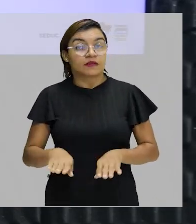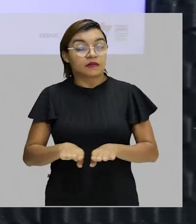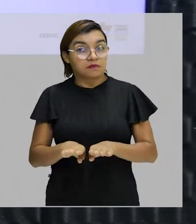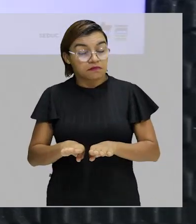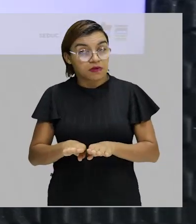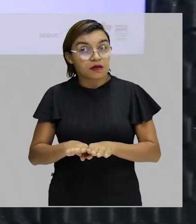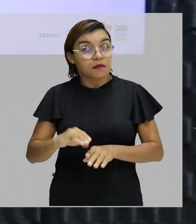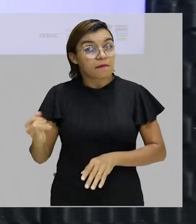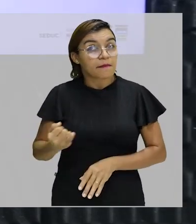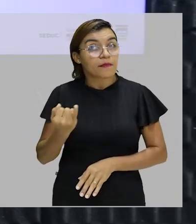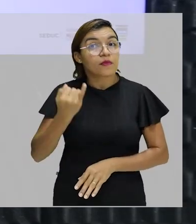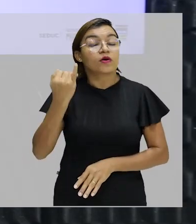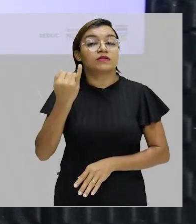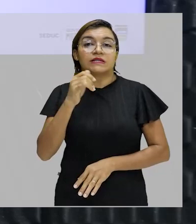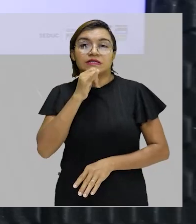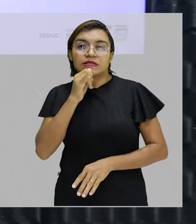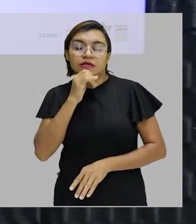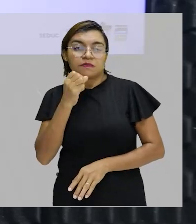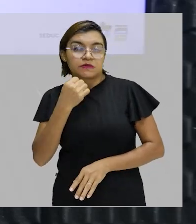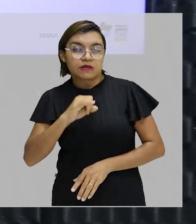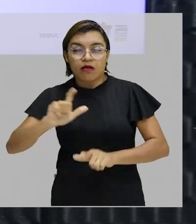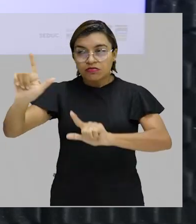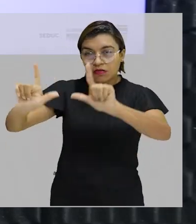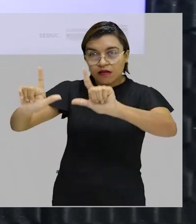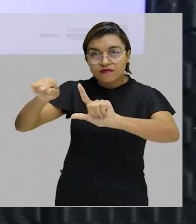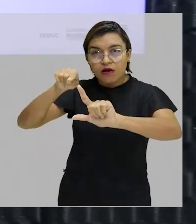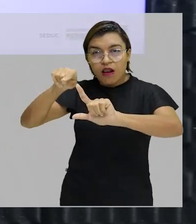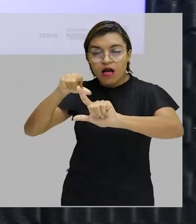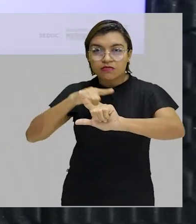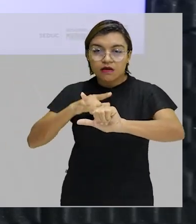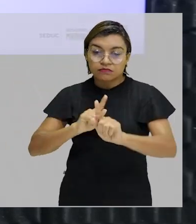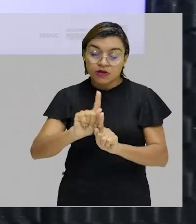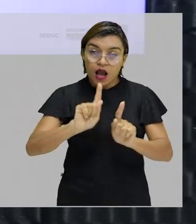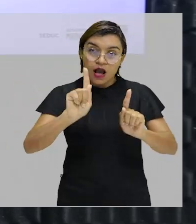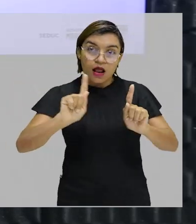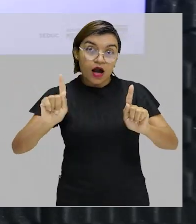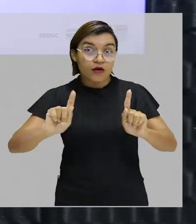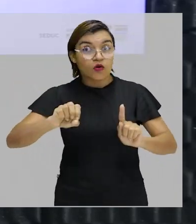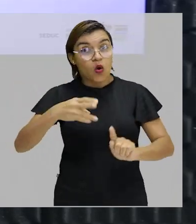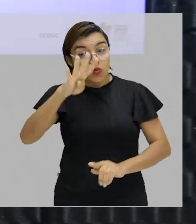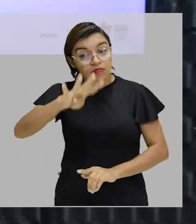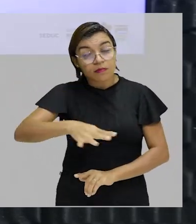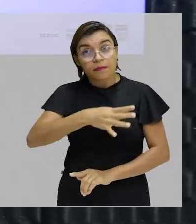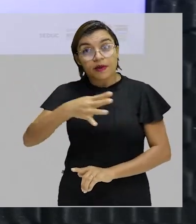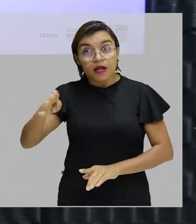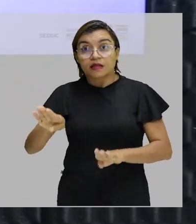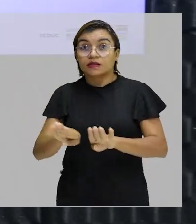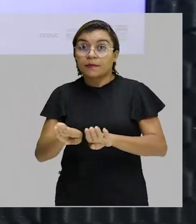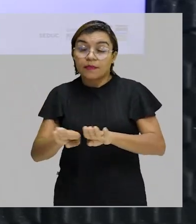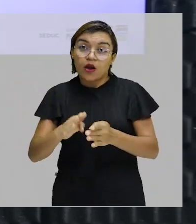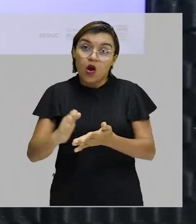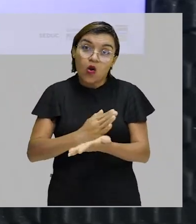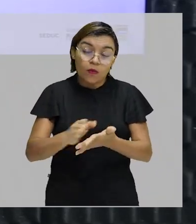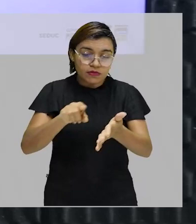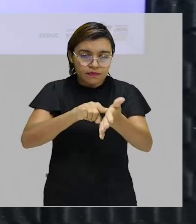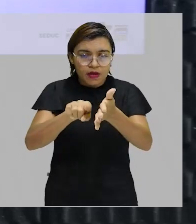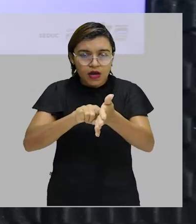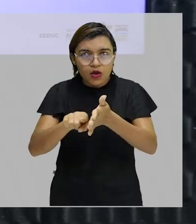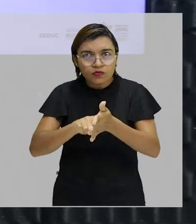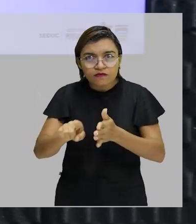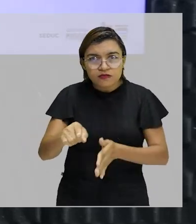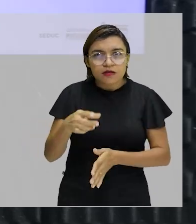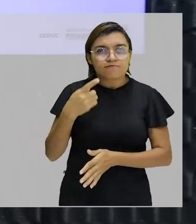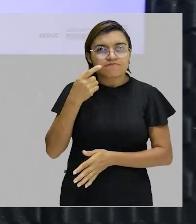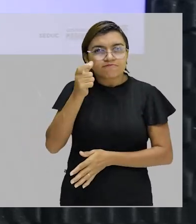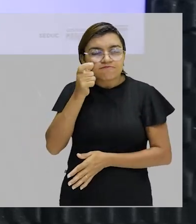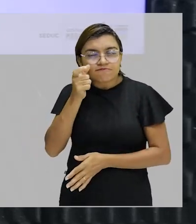que aquele gráfico, tabela ou questão, e nós vamos ter algumas questões aqui, chamar a sua atenção,